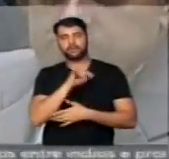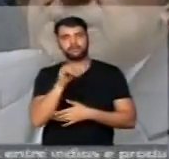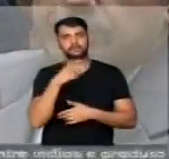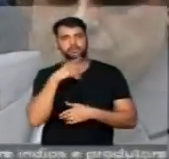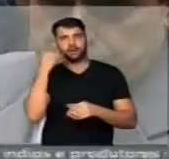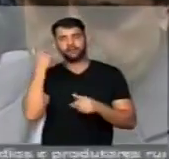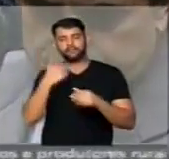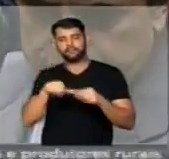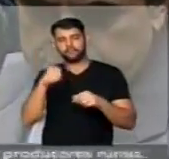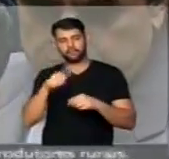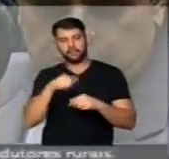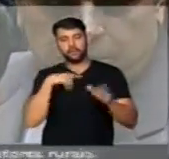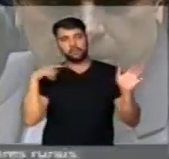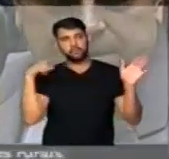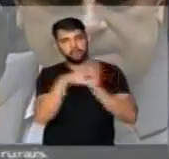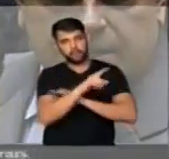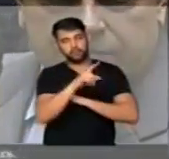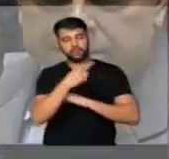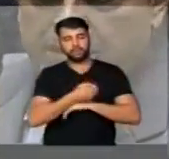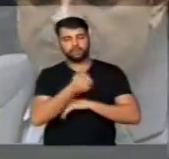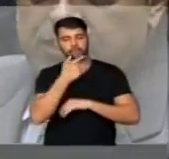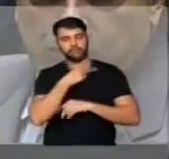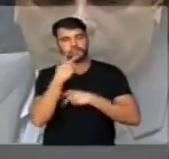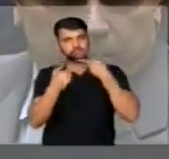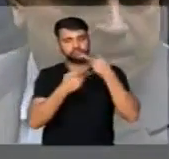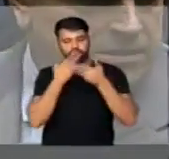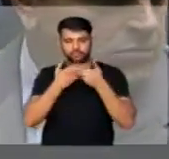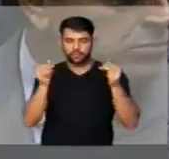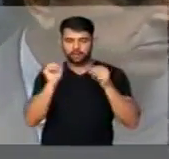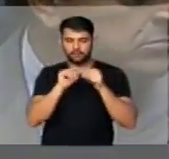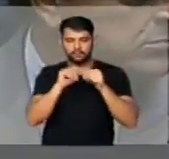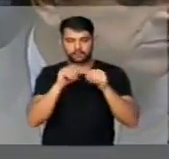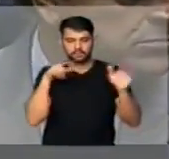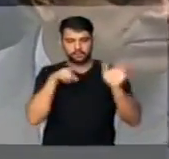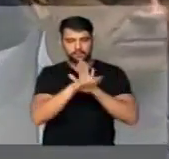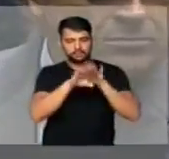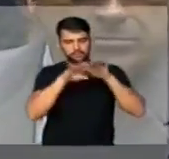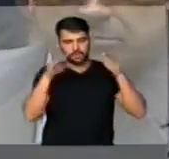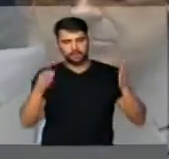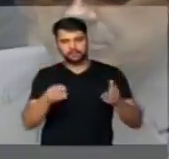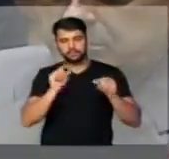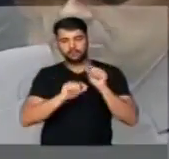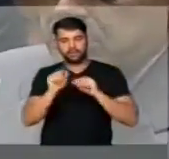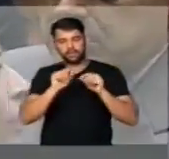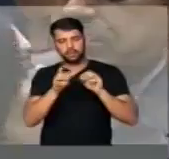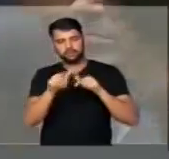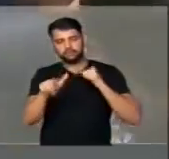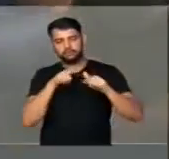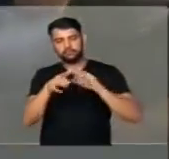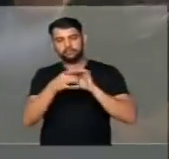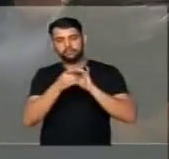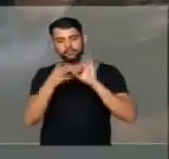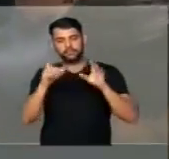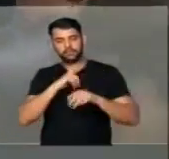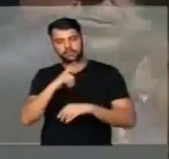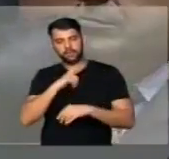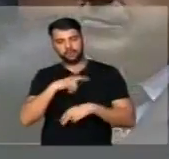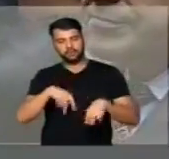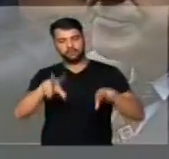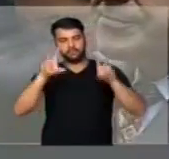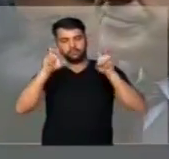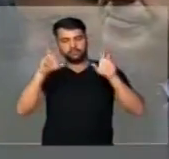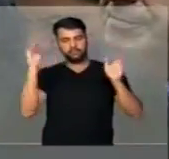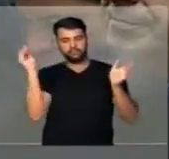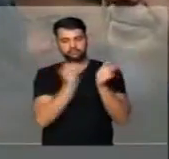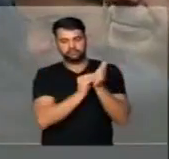Anvisa? É uma indagação e um pouco de ironia que faço à mesa para que delibere e tenha uma